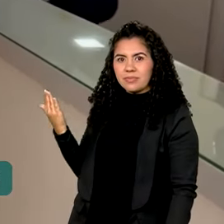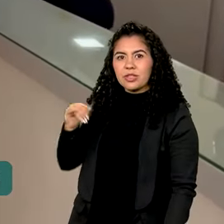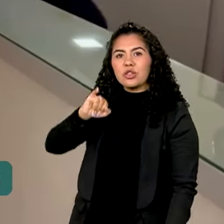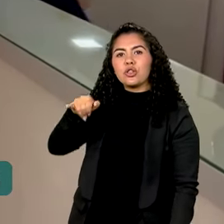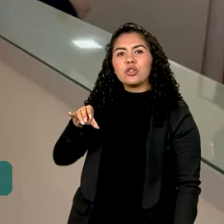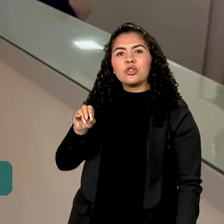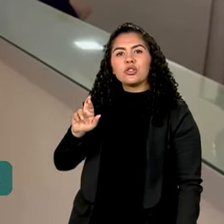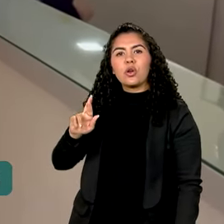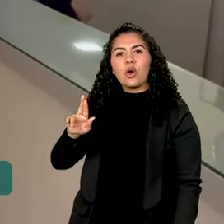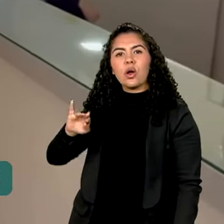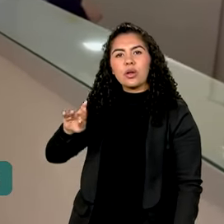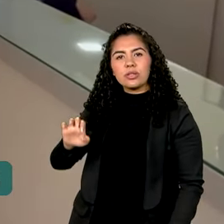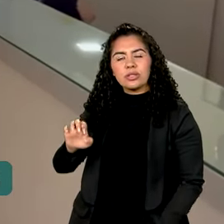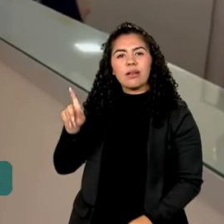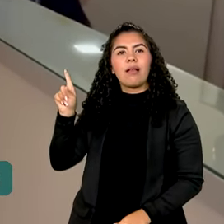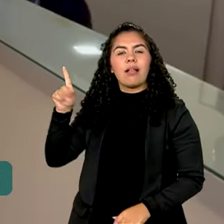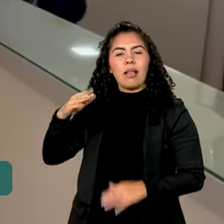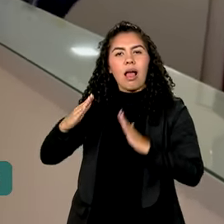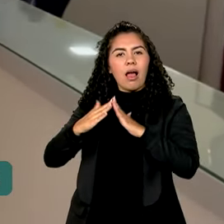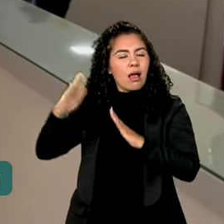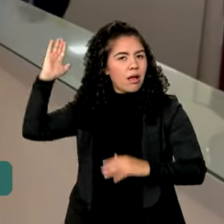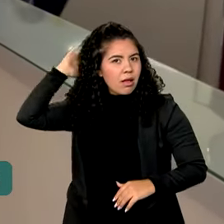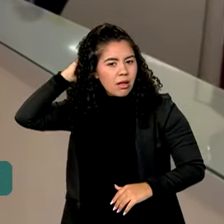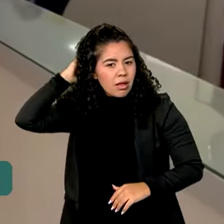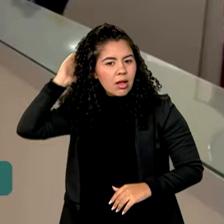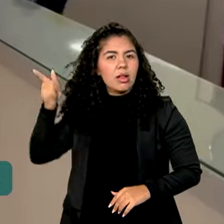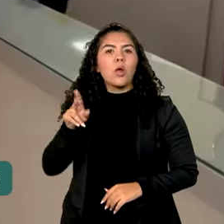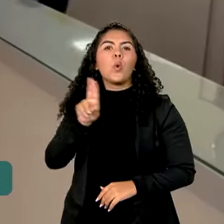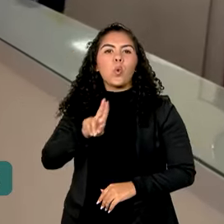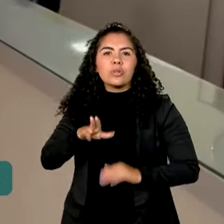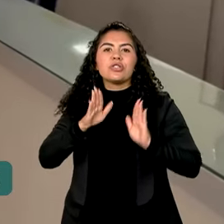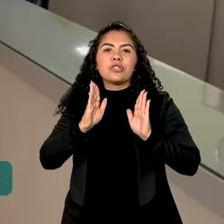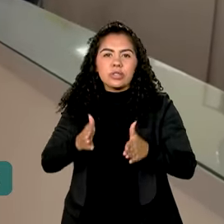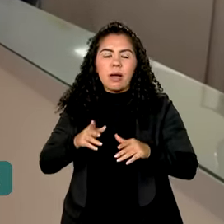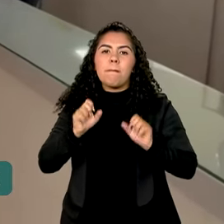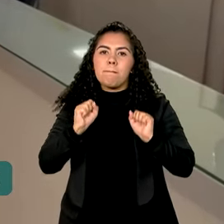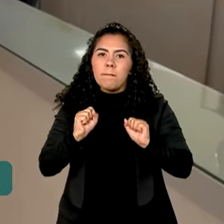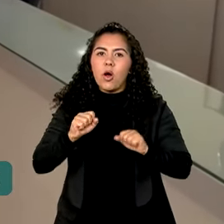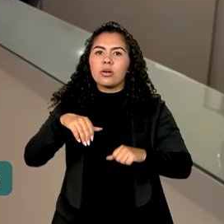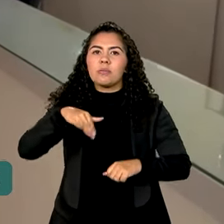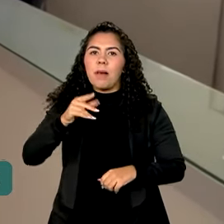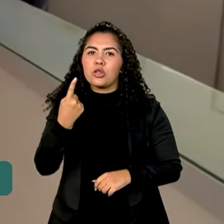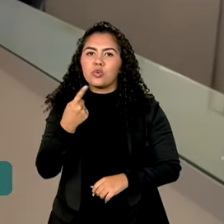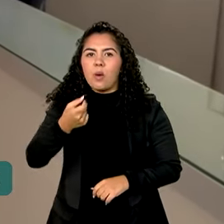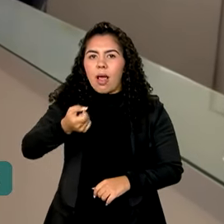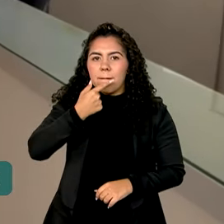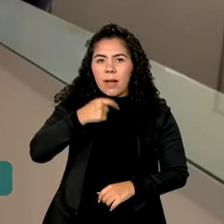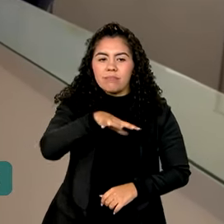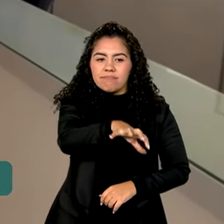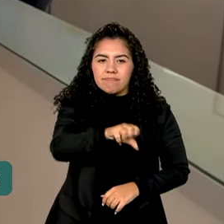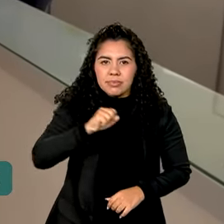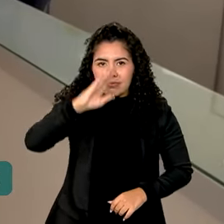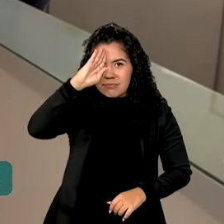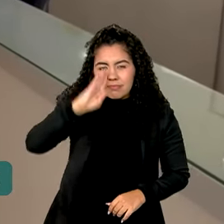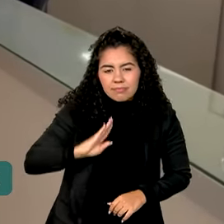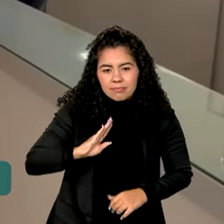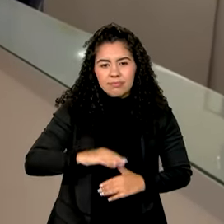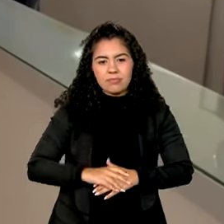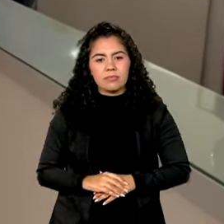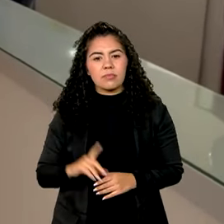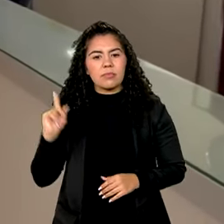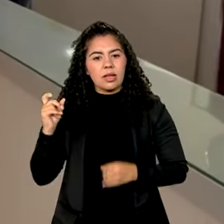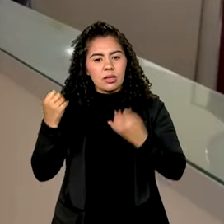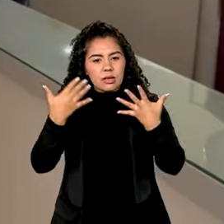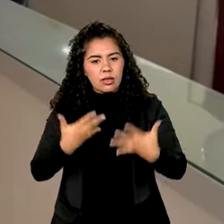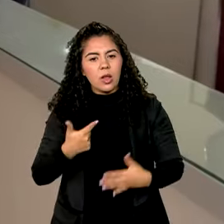Pará. Ele já usa o Farmácia Popular e agora vai poder retirar mais um medicamento. Uso já o medicamento,